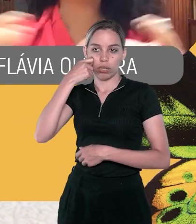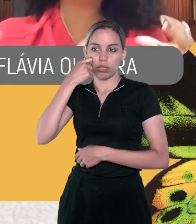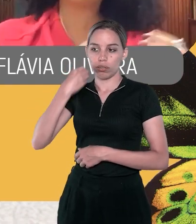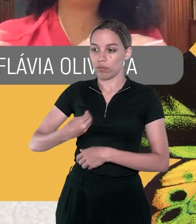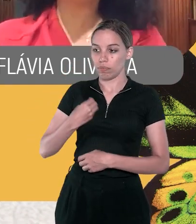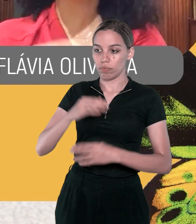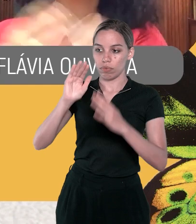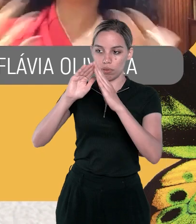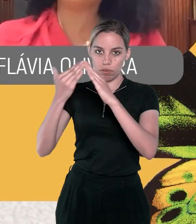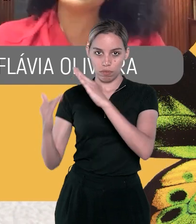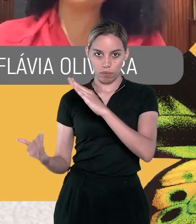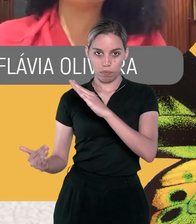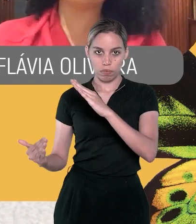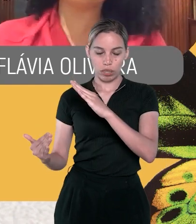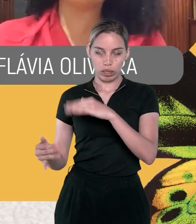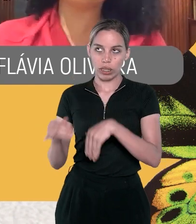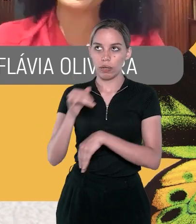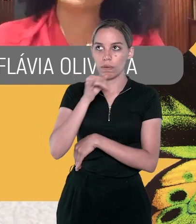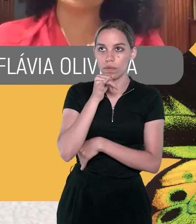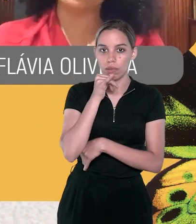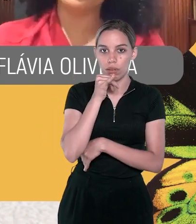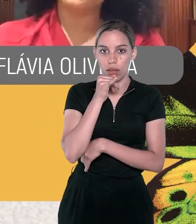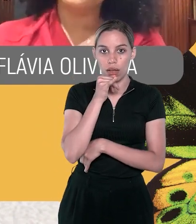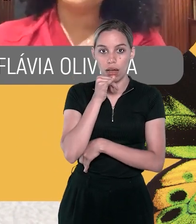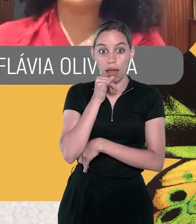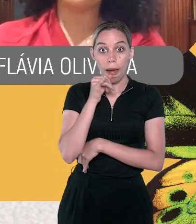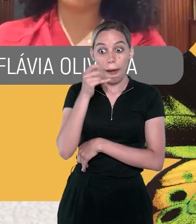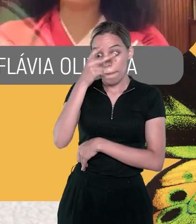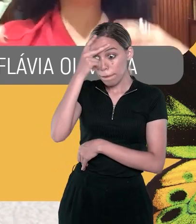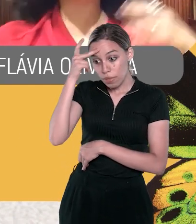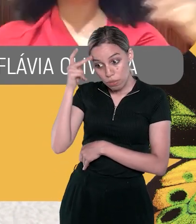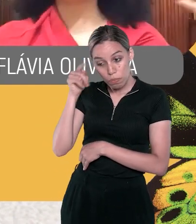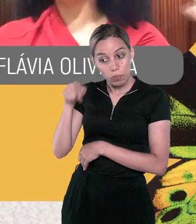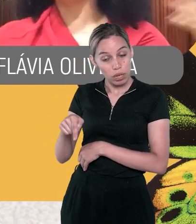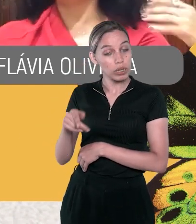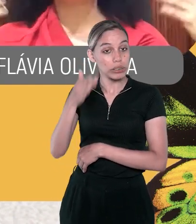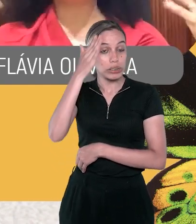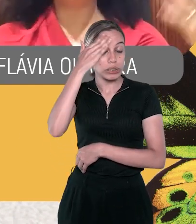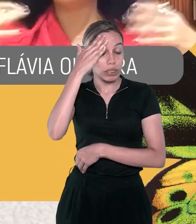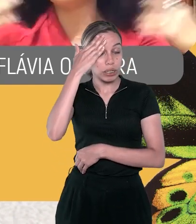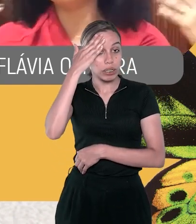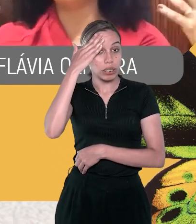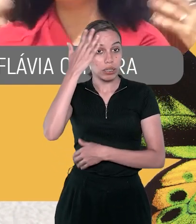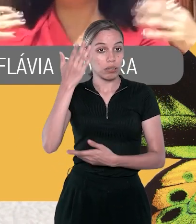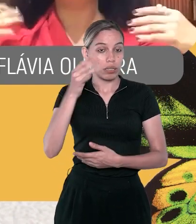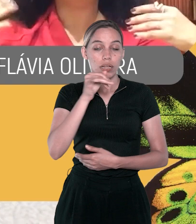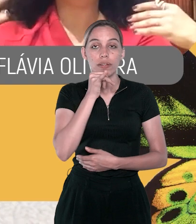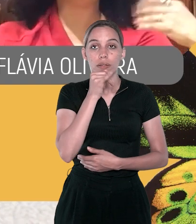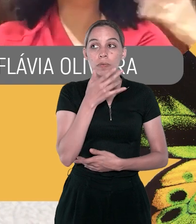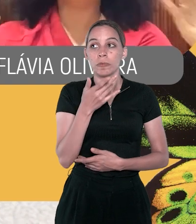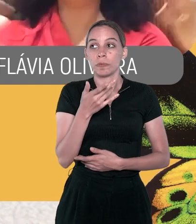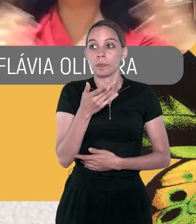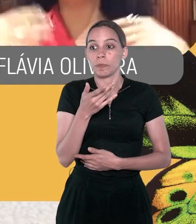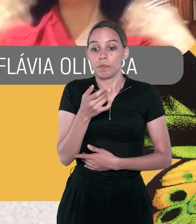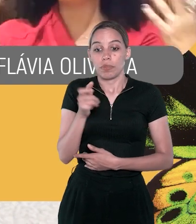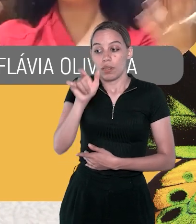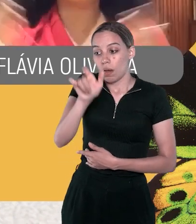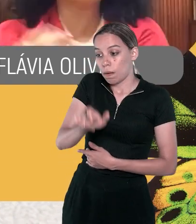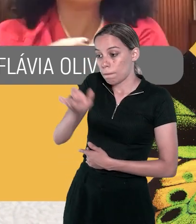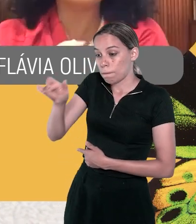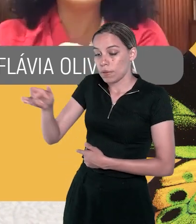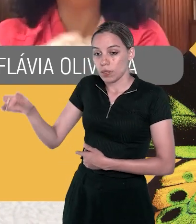na circulação, nas travessias pela cidade. Outros personagens estão completamente